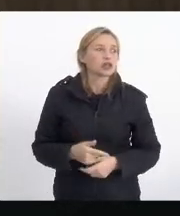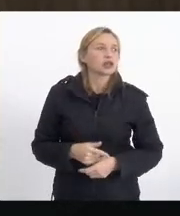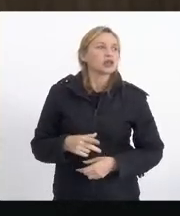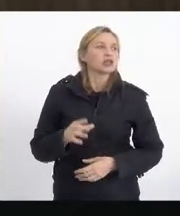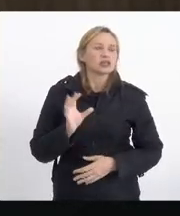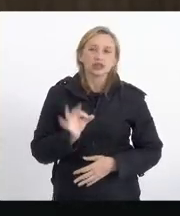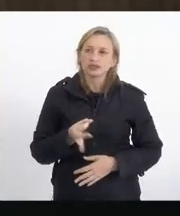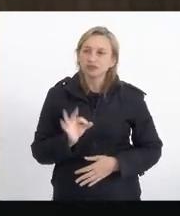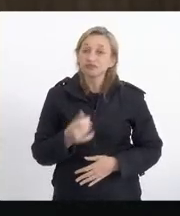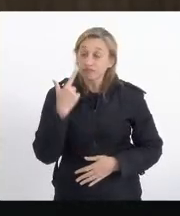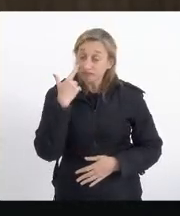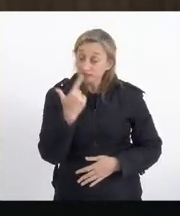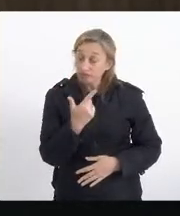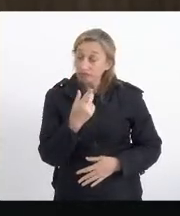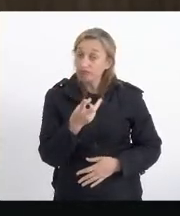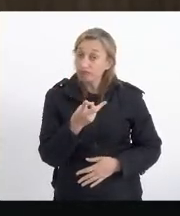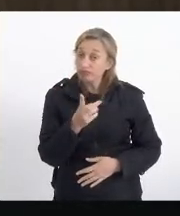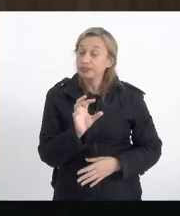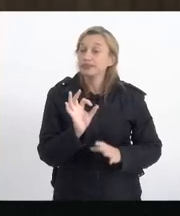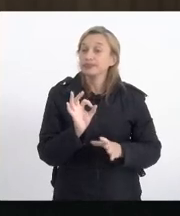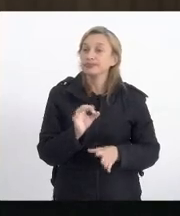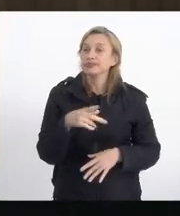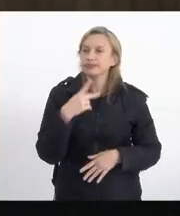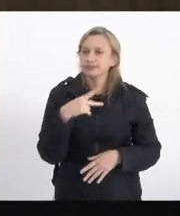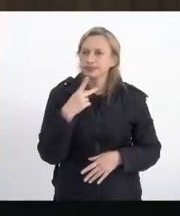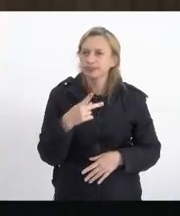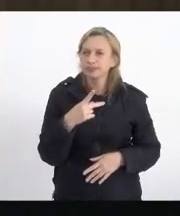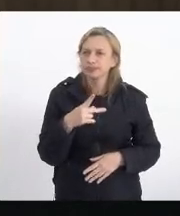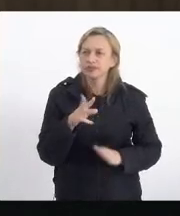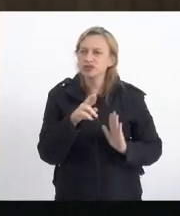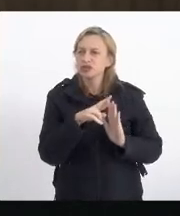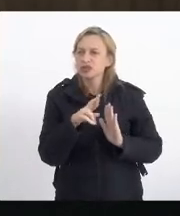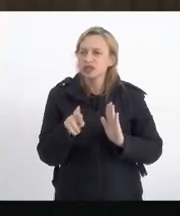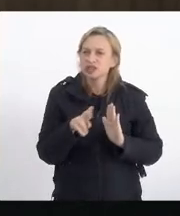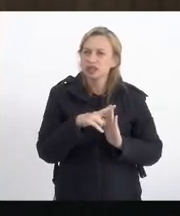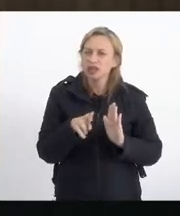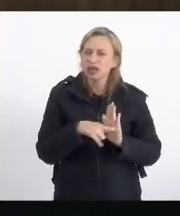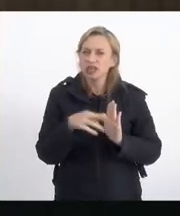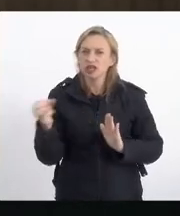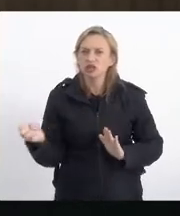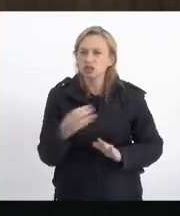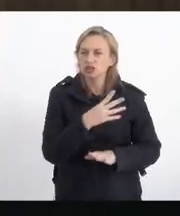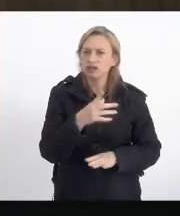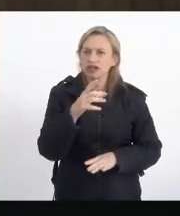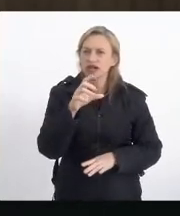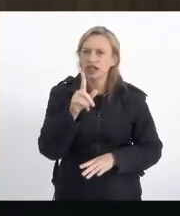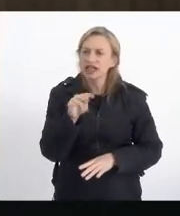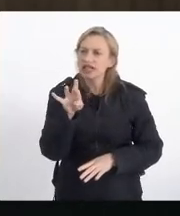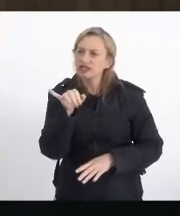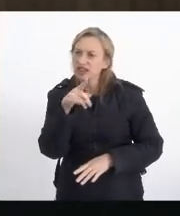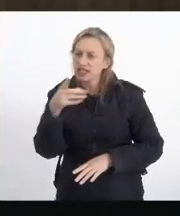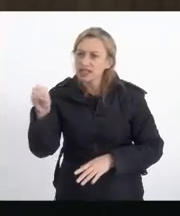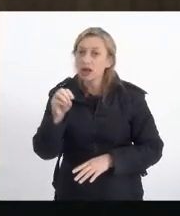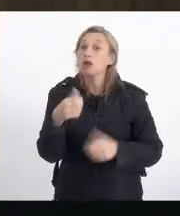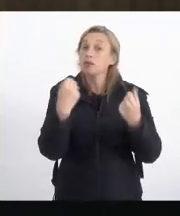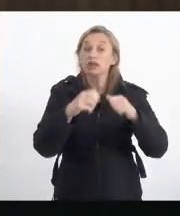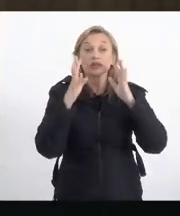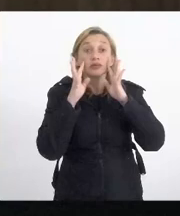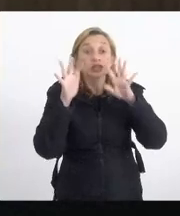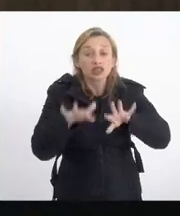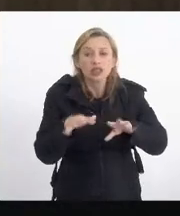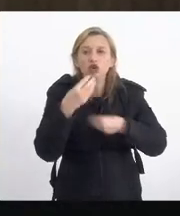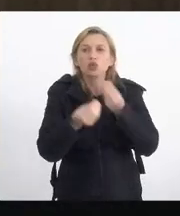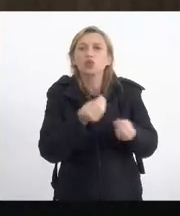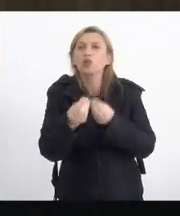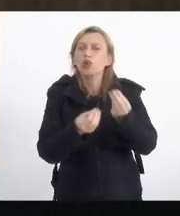realmente reaver. No que diz respeito às novas gratificações que haverão de ver, precisamos prestar atenção de